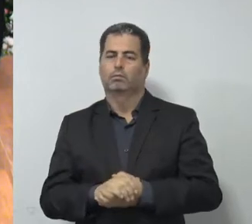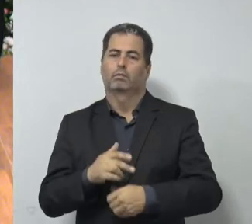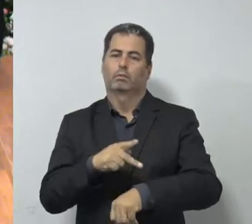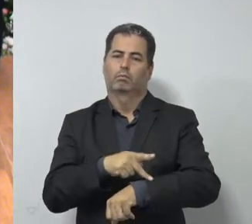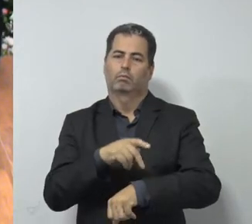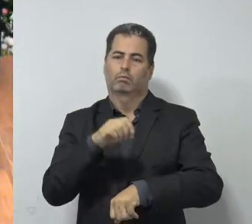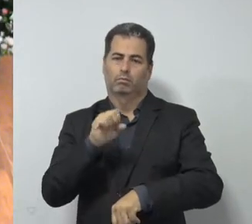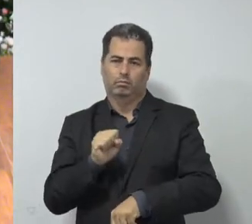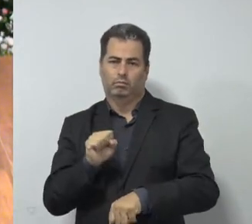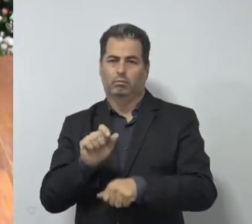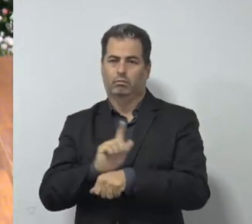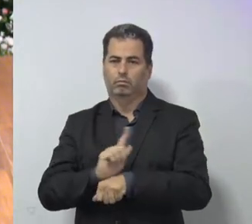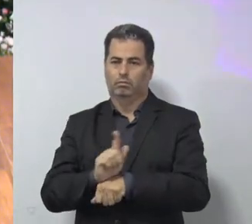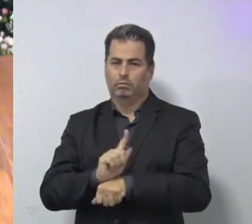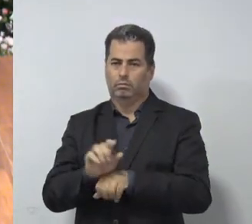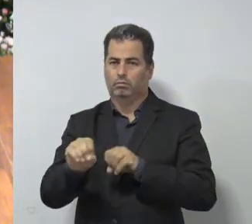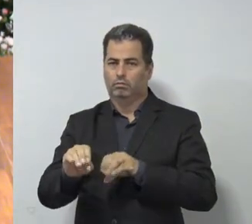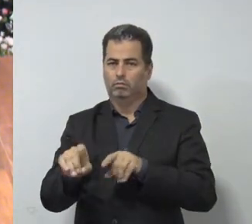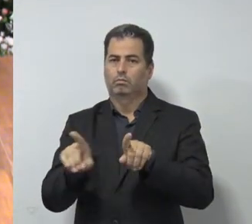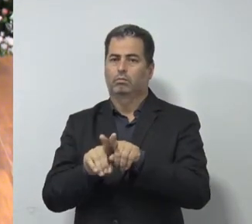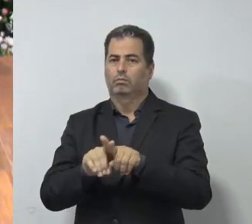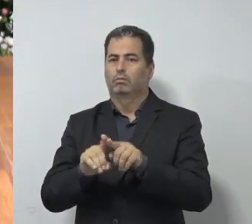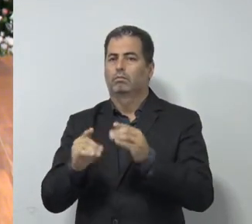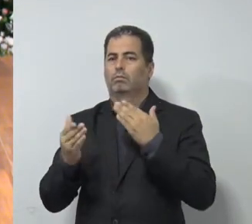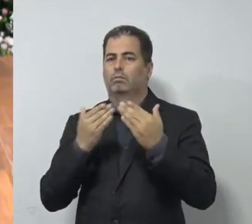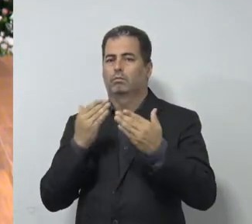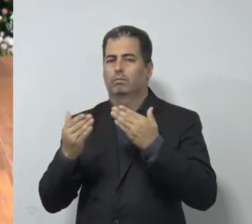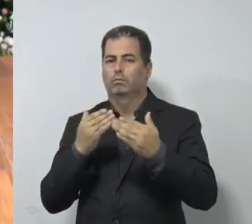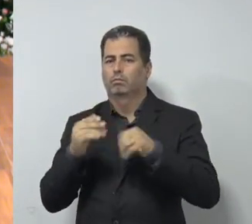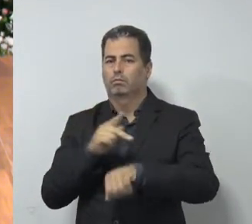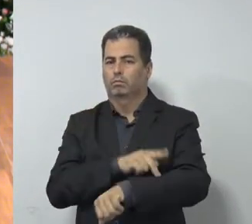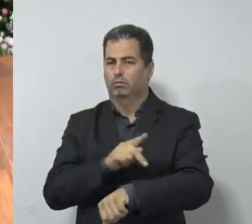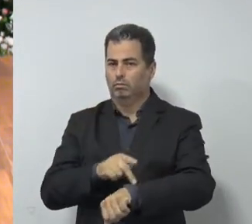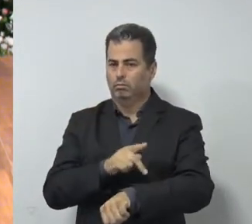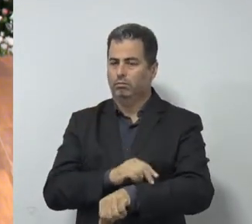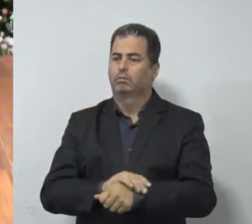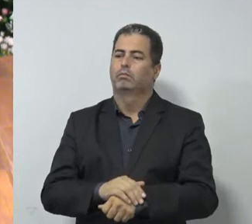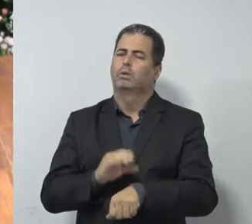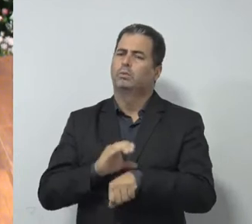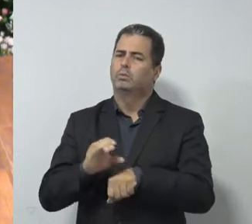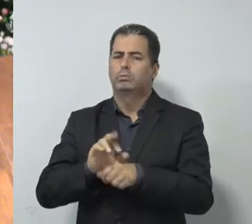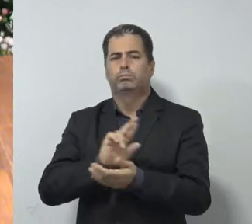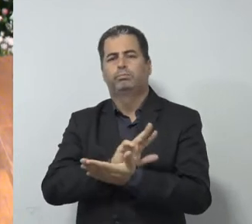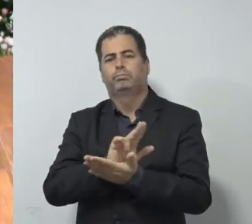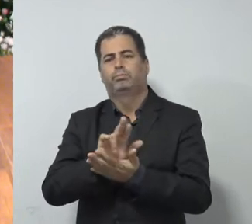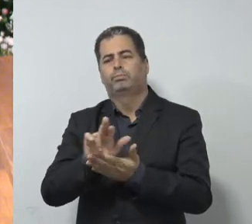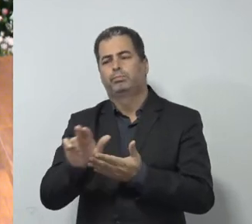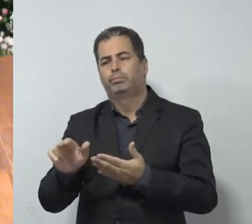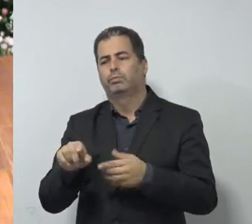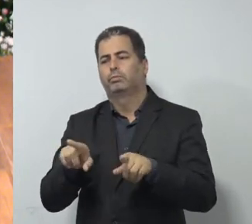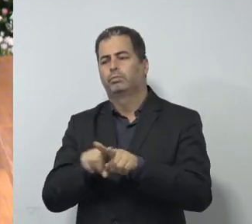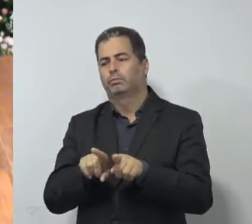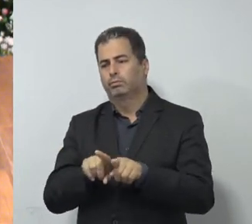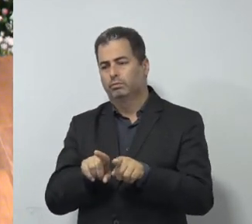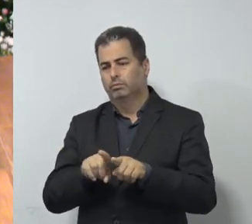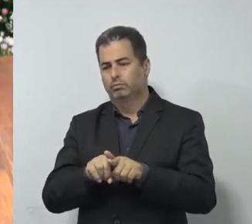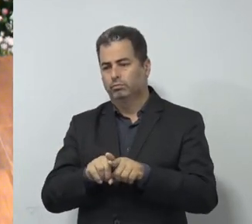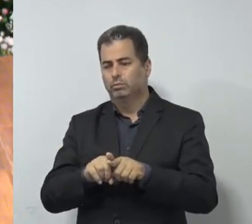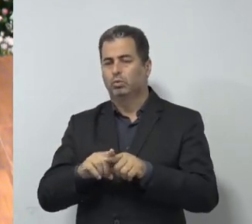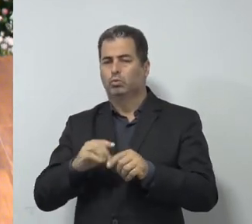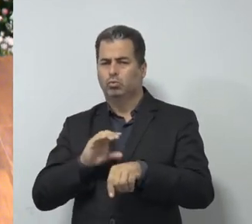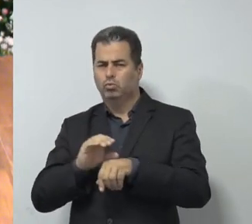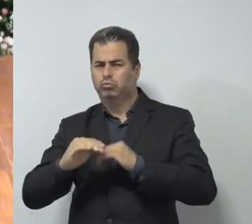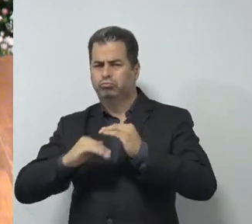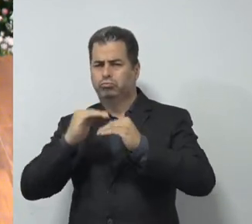em Gestão Educacional e Psicopedagogia, participa de diversos cursos de aperfeiçoamento e extensão.